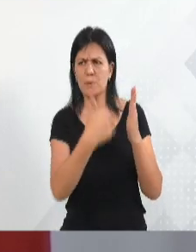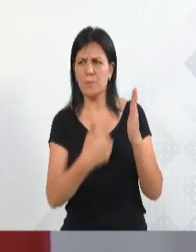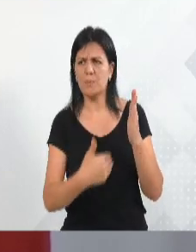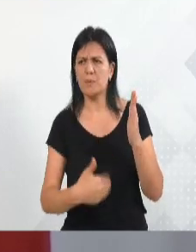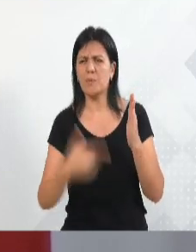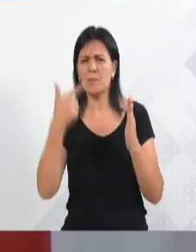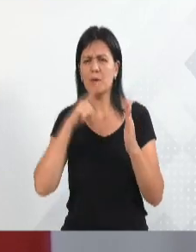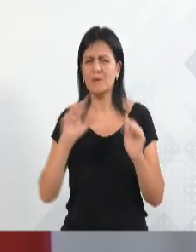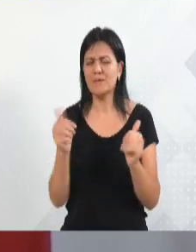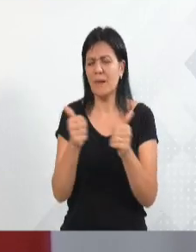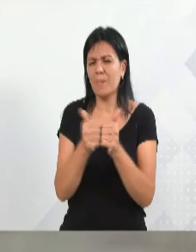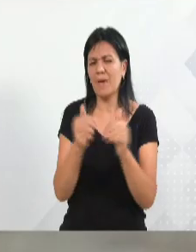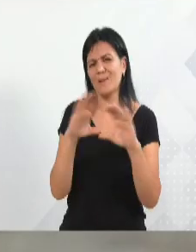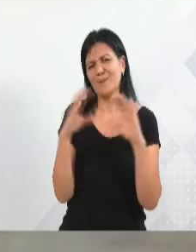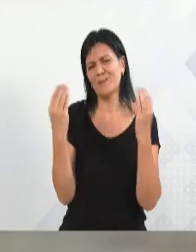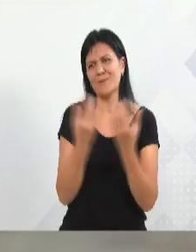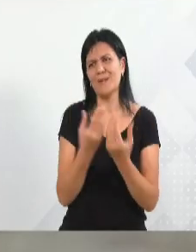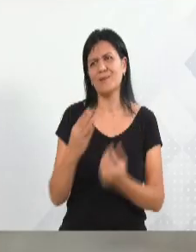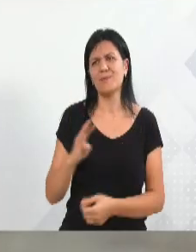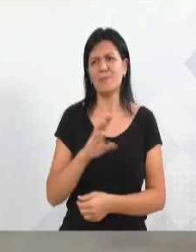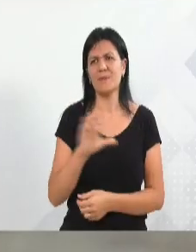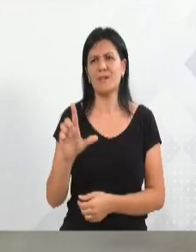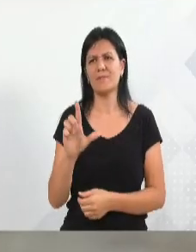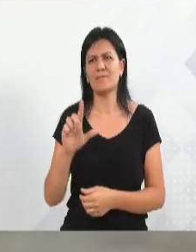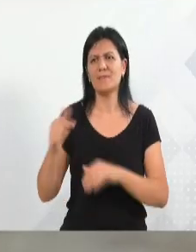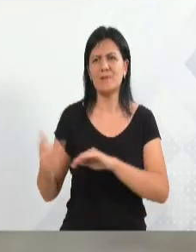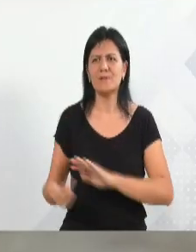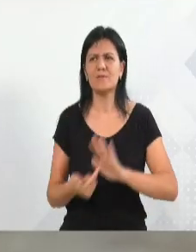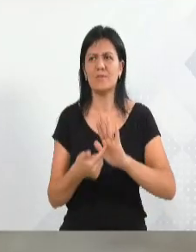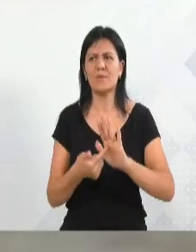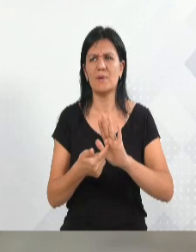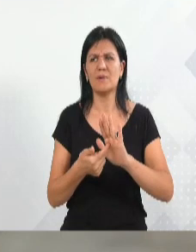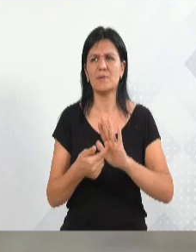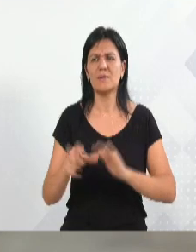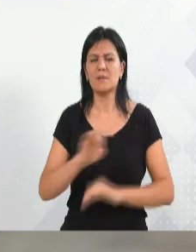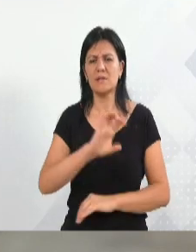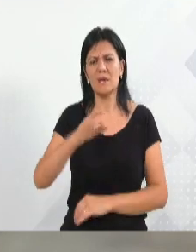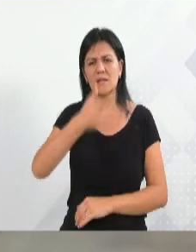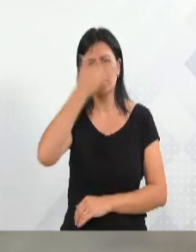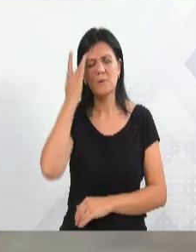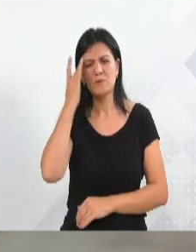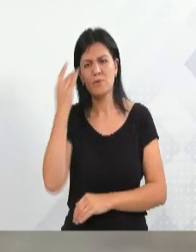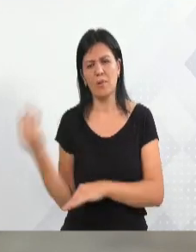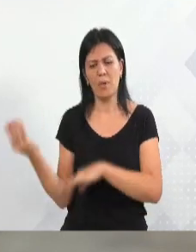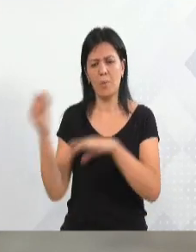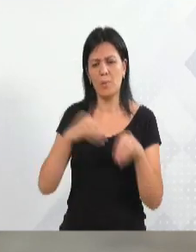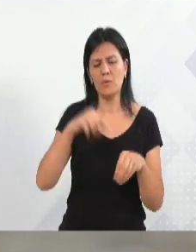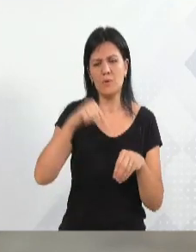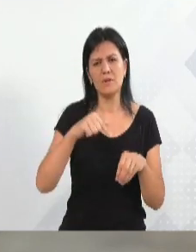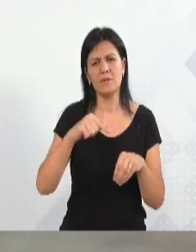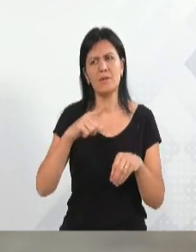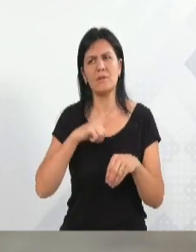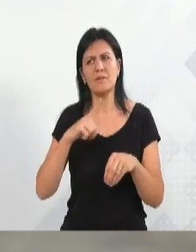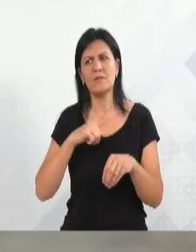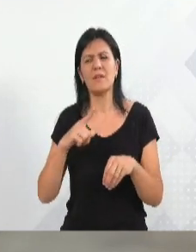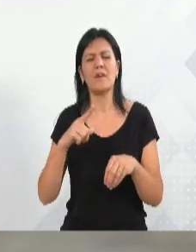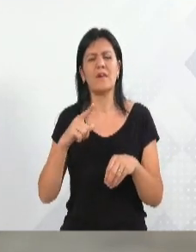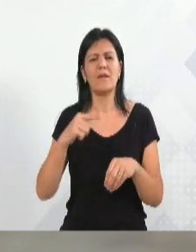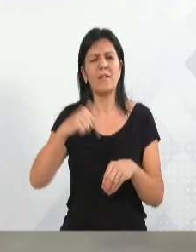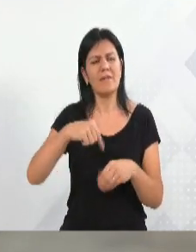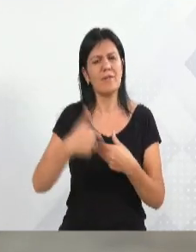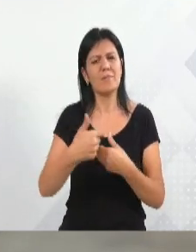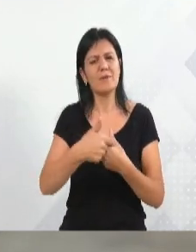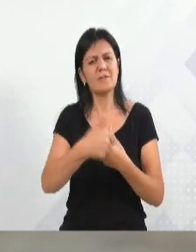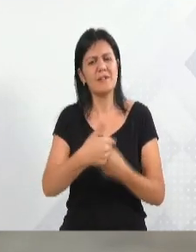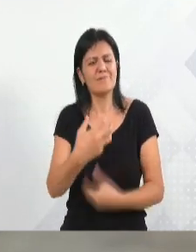da comunidade de Blumenau. Isso é prova de que as pessoas que vêm para cá, para a nossa cidade, acabam adotando a nossa cidade como a